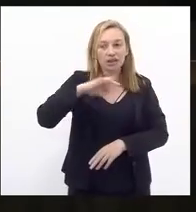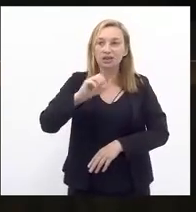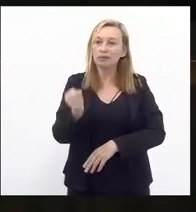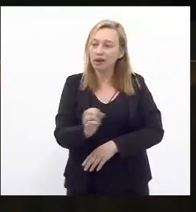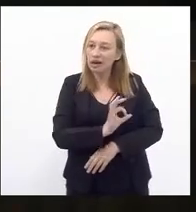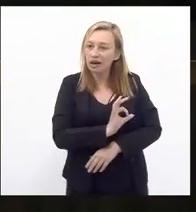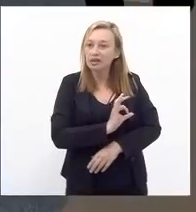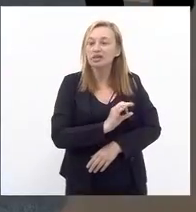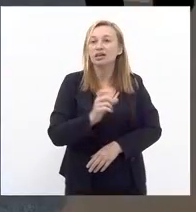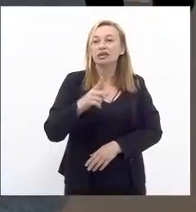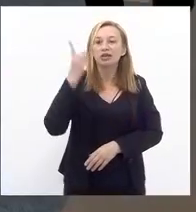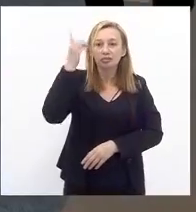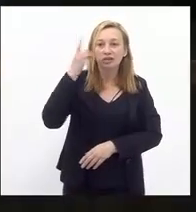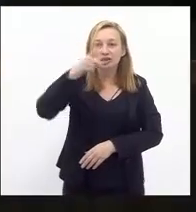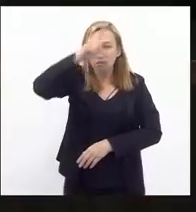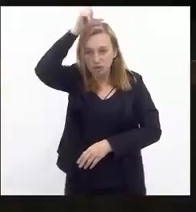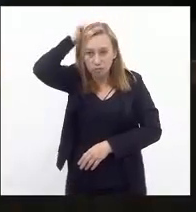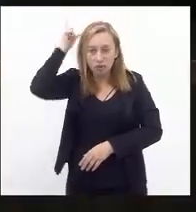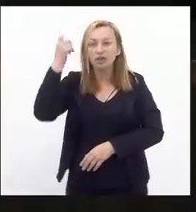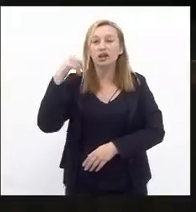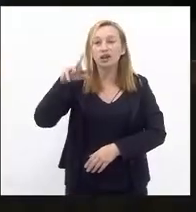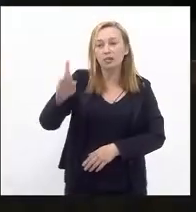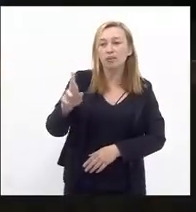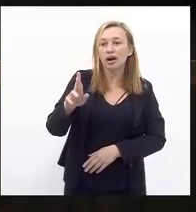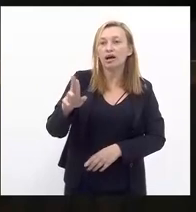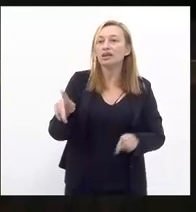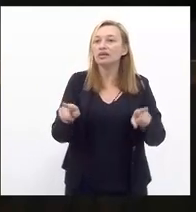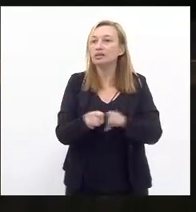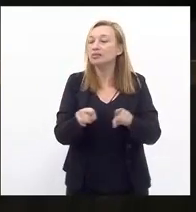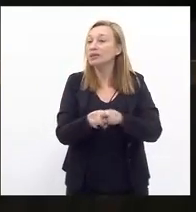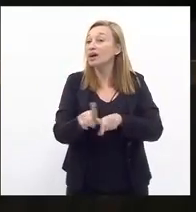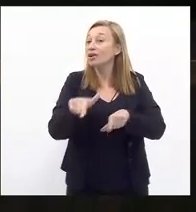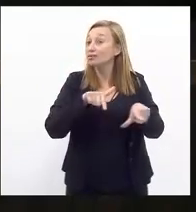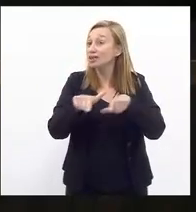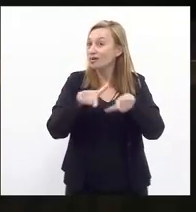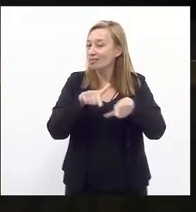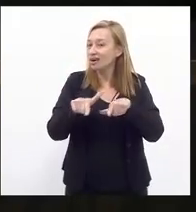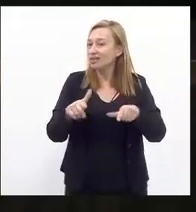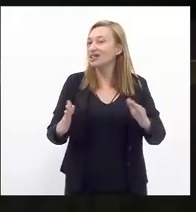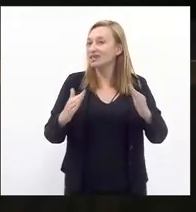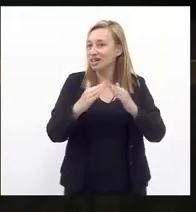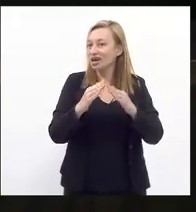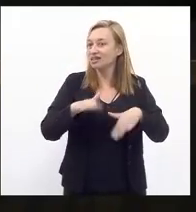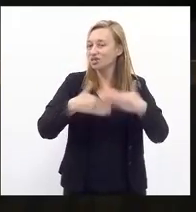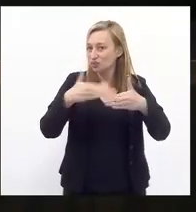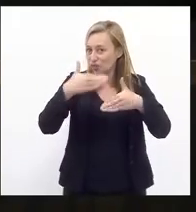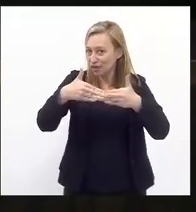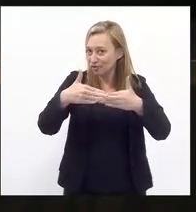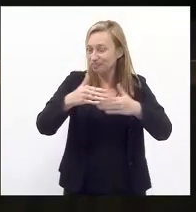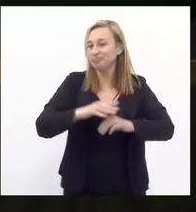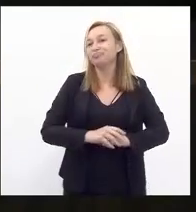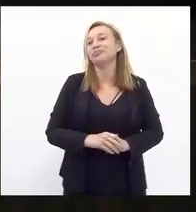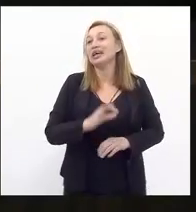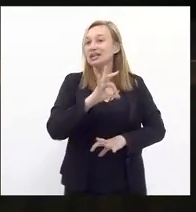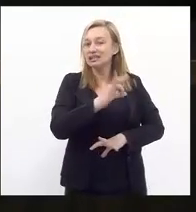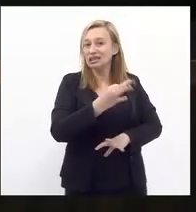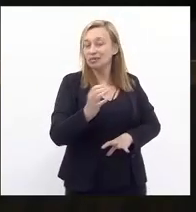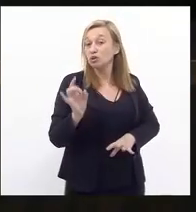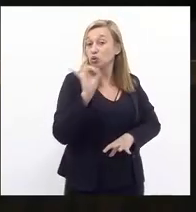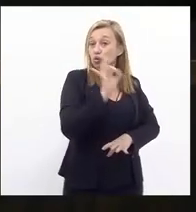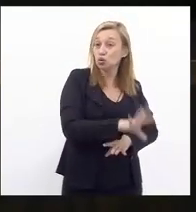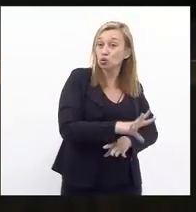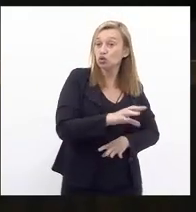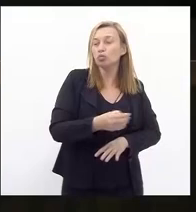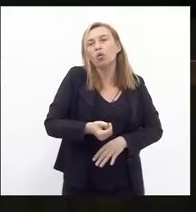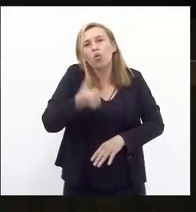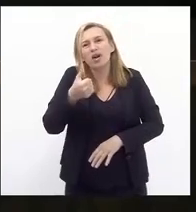adaptador dos polos Deputado ele o amar e respeitar o trabalho e essa casa vem desenvolvendo logicamente nos últimos